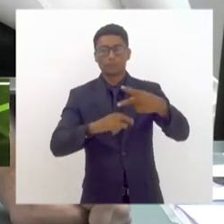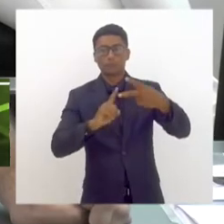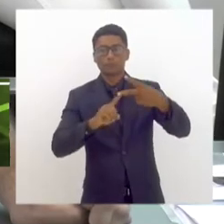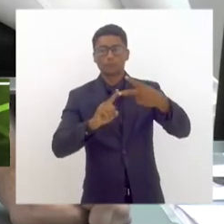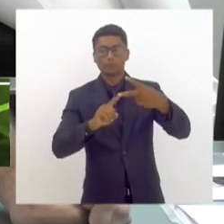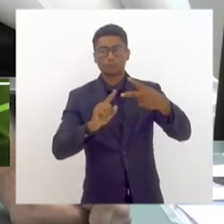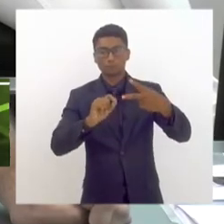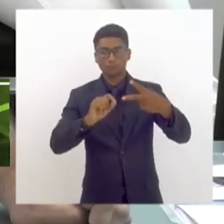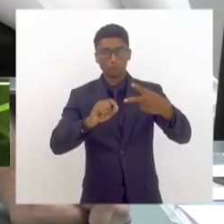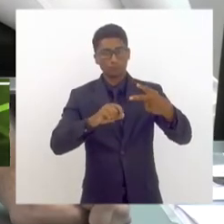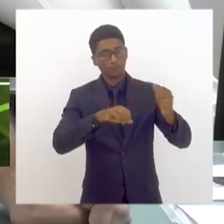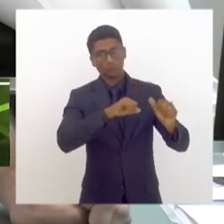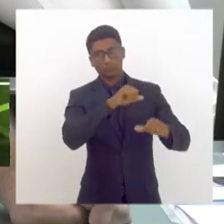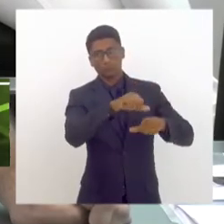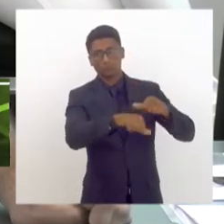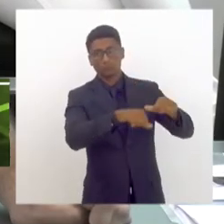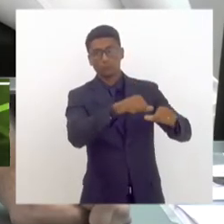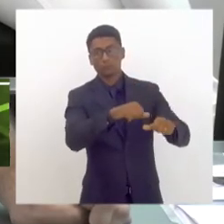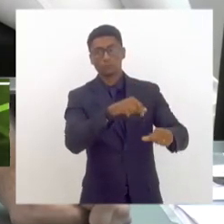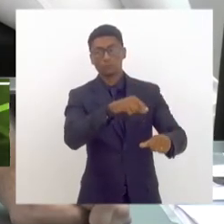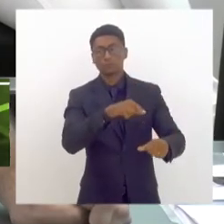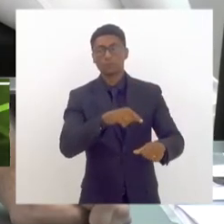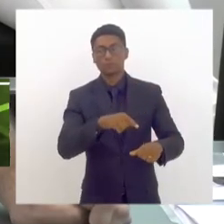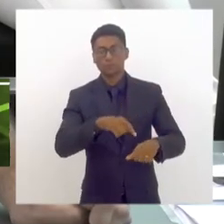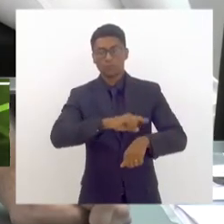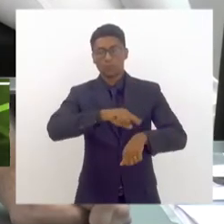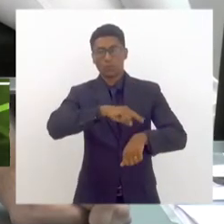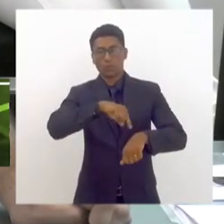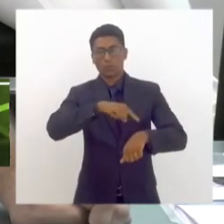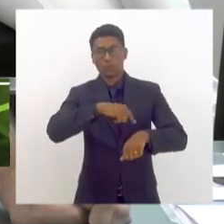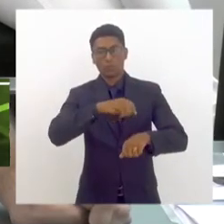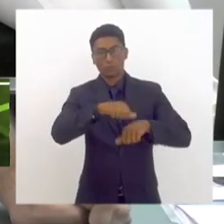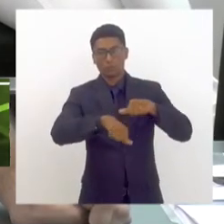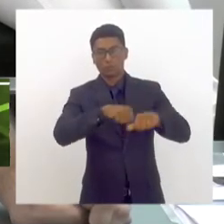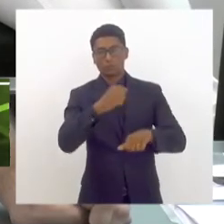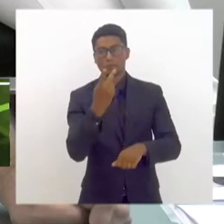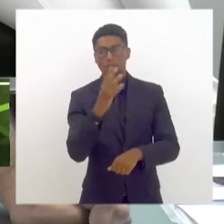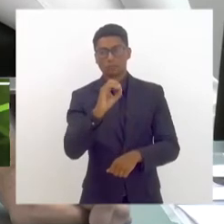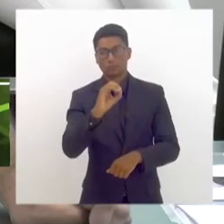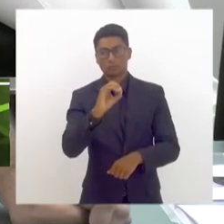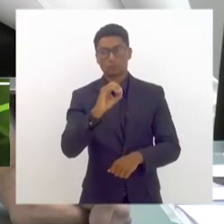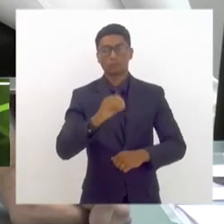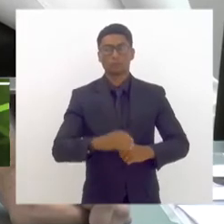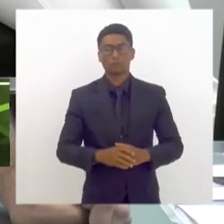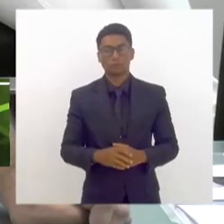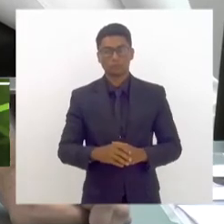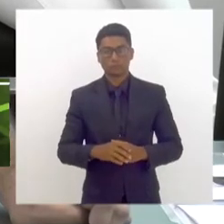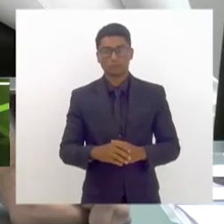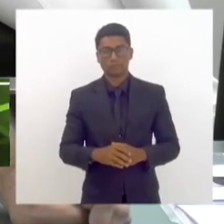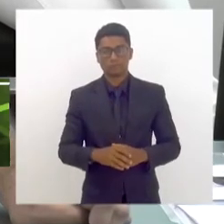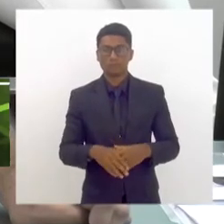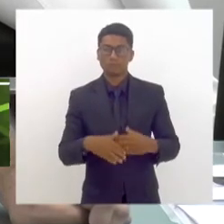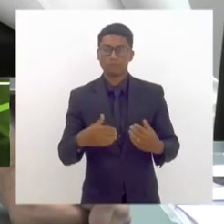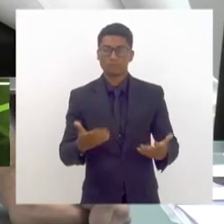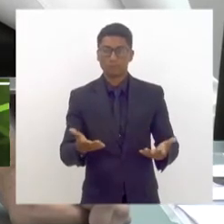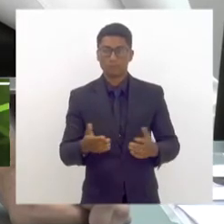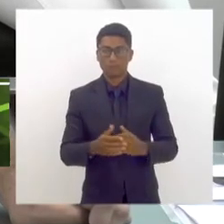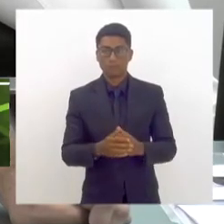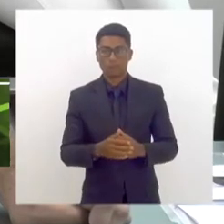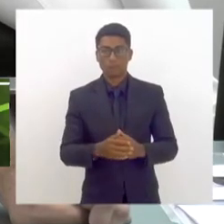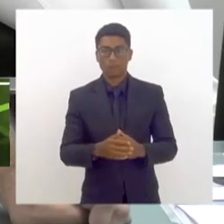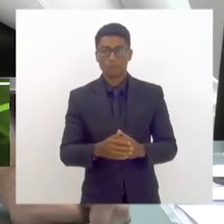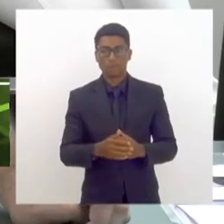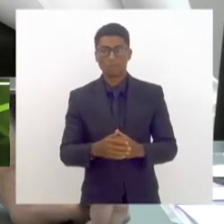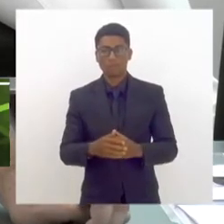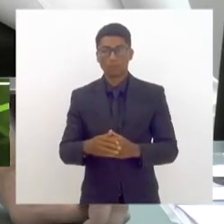para 40 horas. Na época, não se assumiu, junto com o processo de transformação